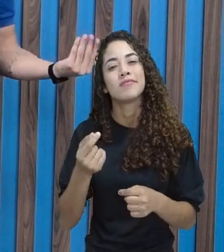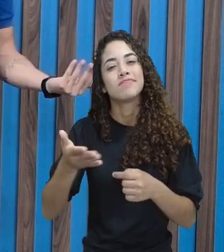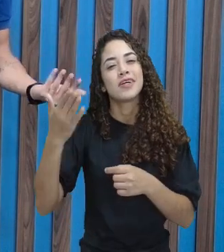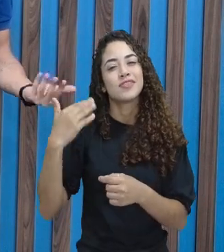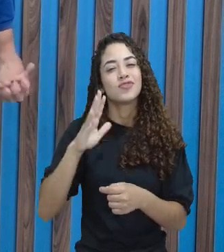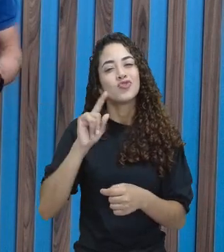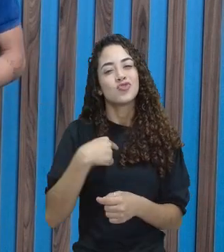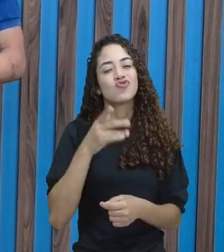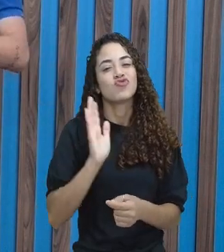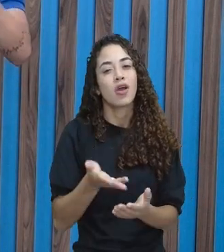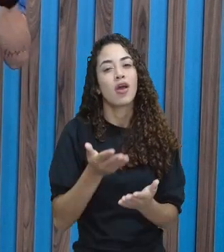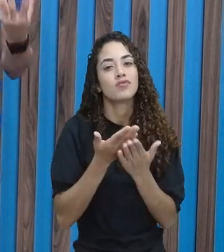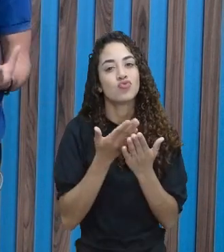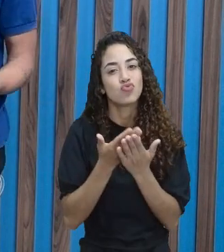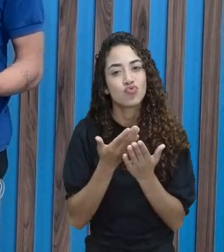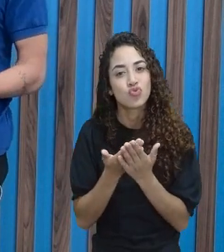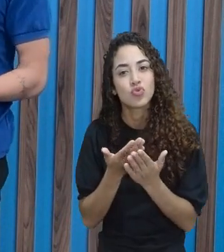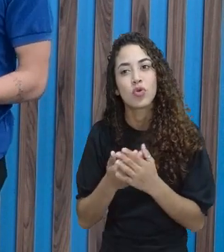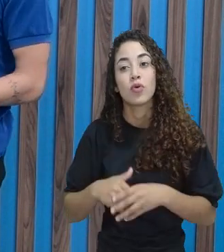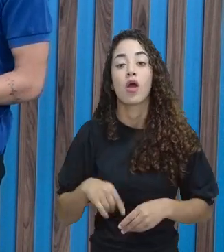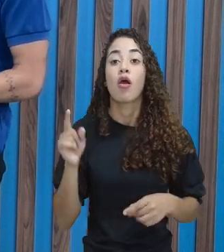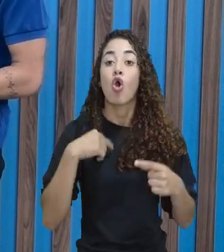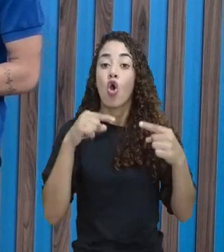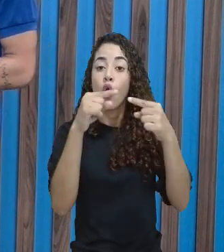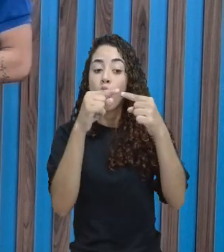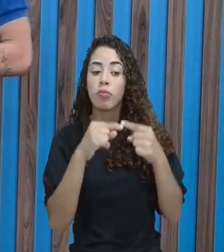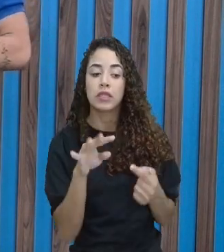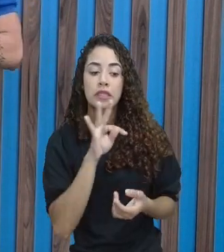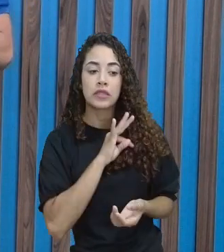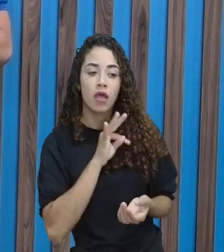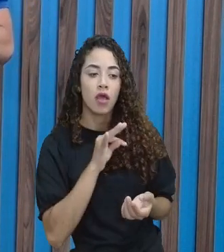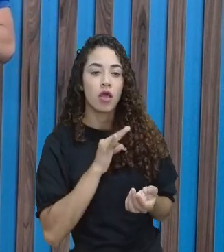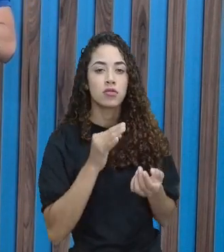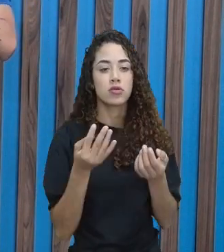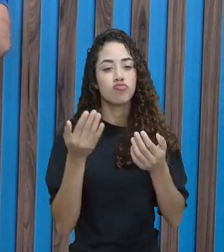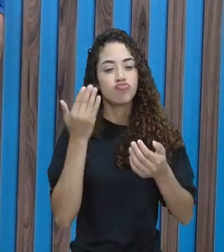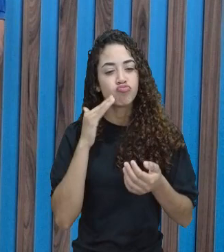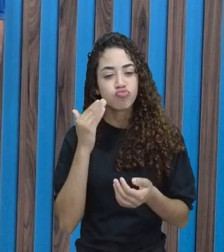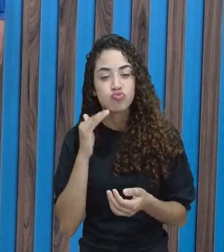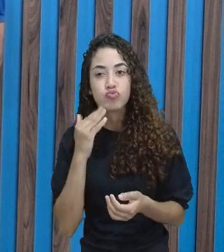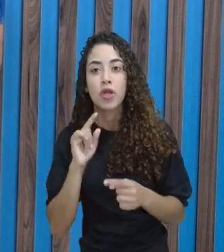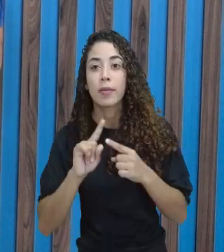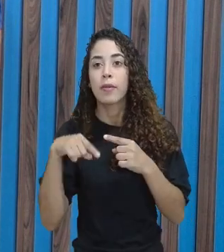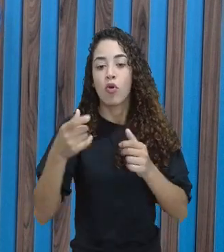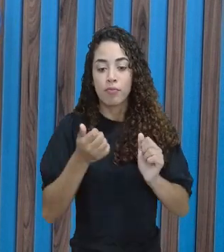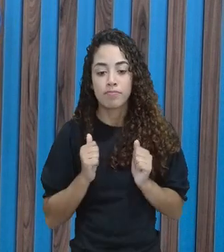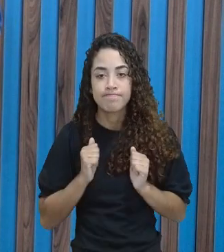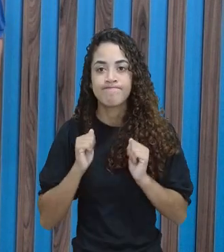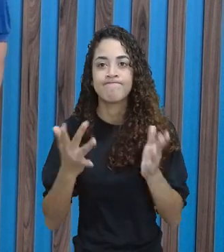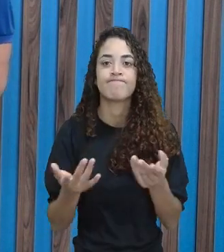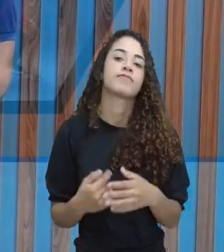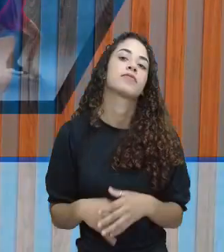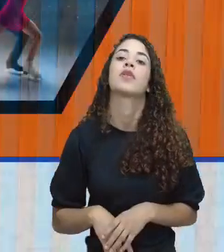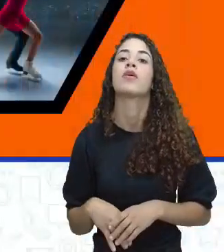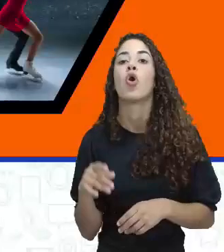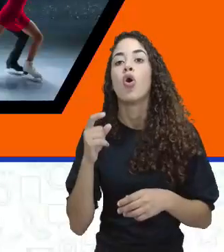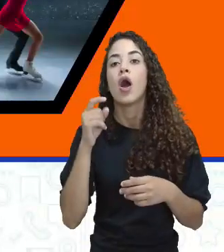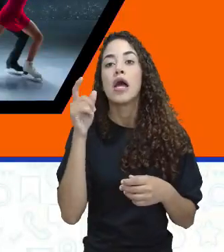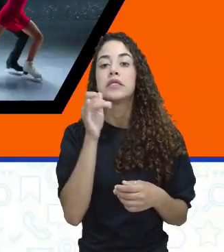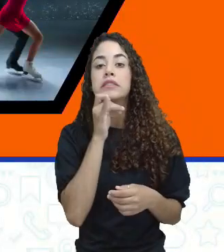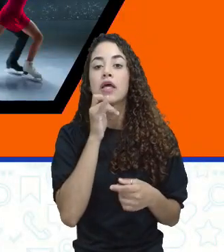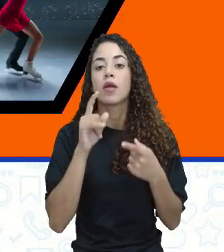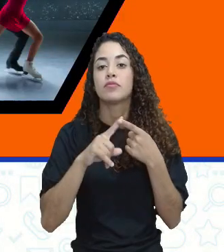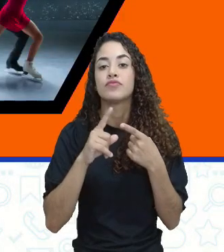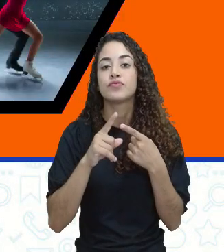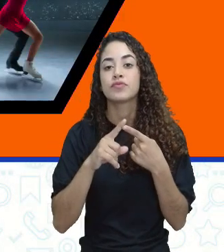conteúdo de ginástica. Uma combinação de técnicas ali para poder ser executada aquela modalidade. De exemplos, nós temos